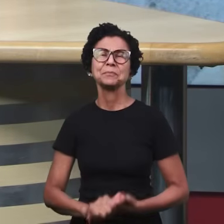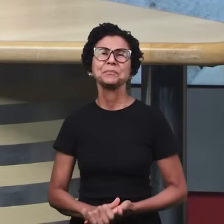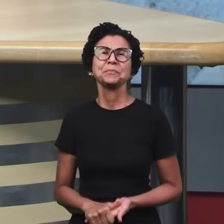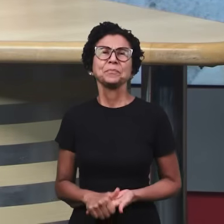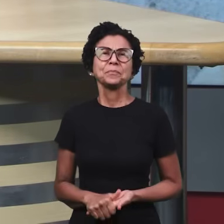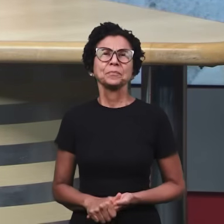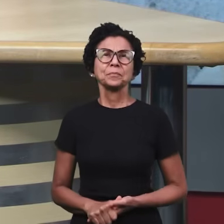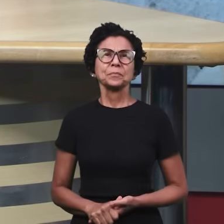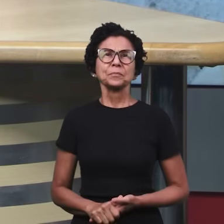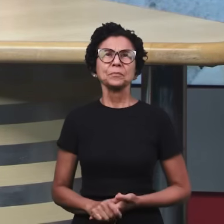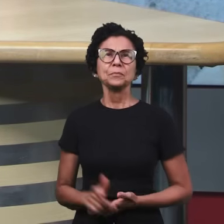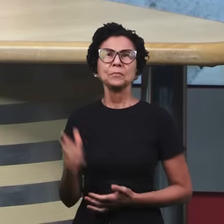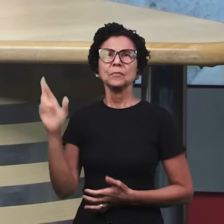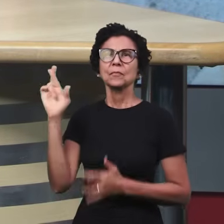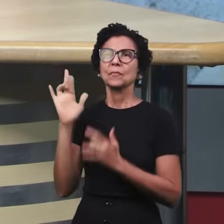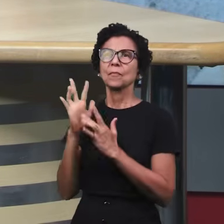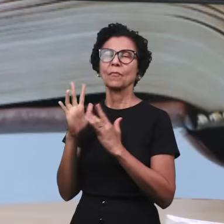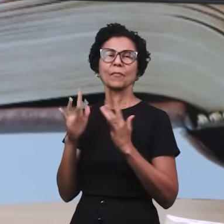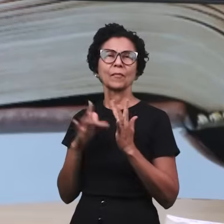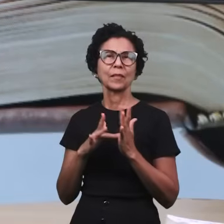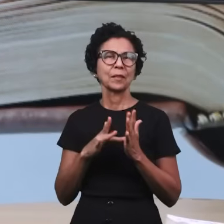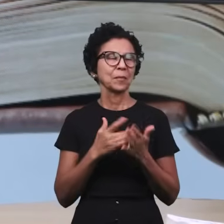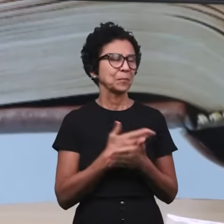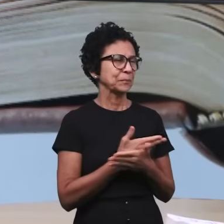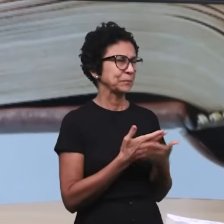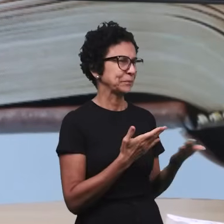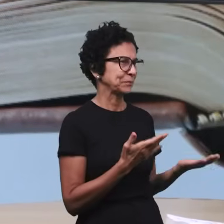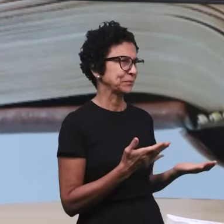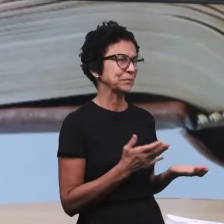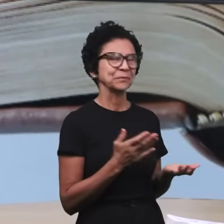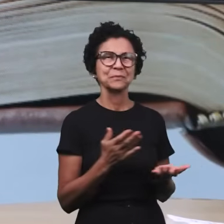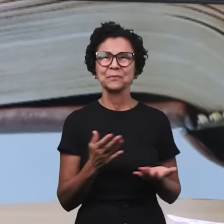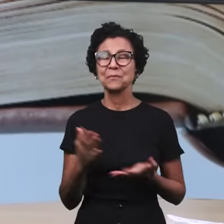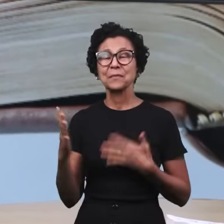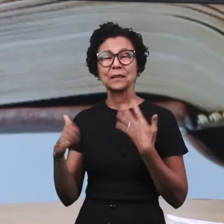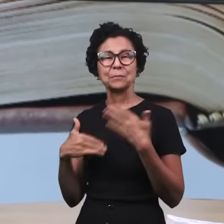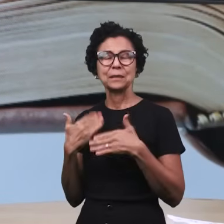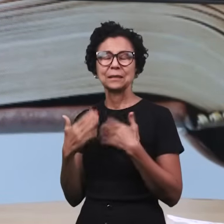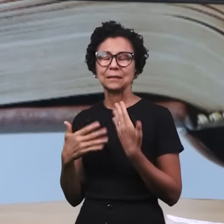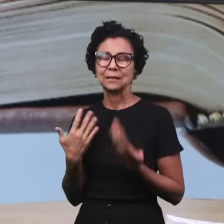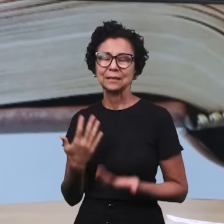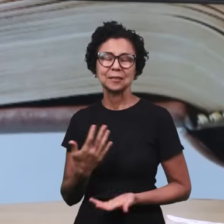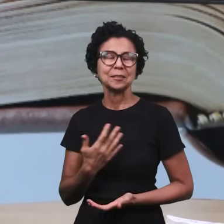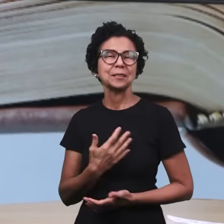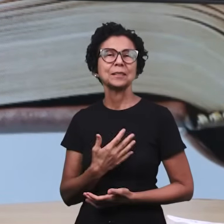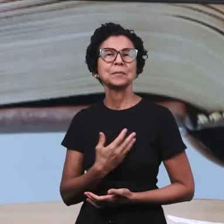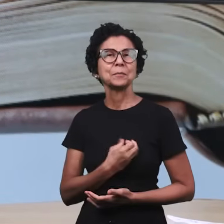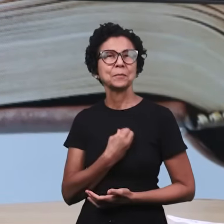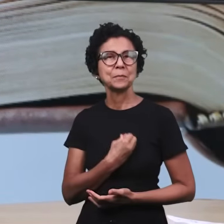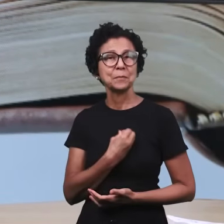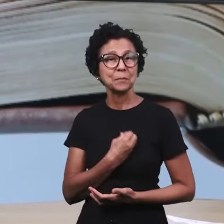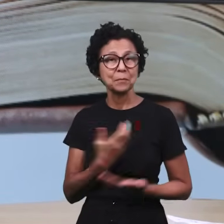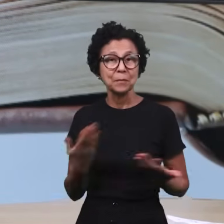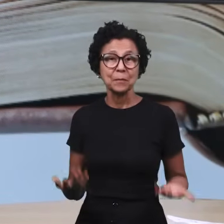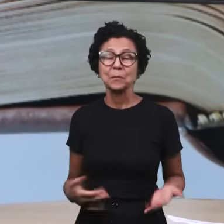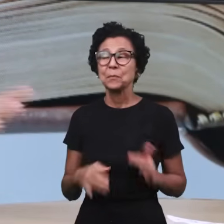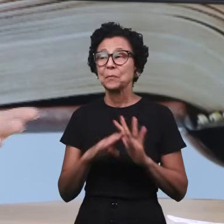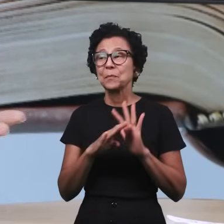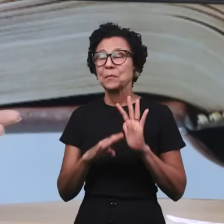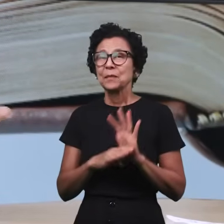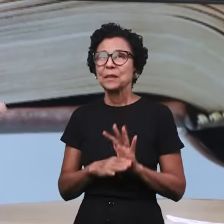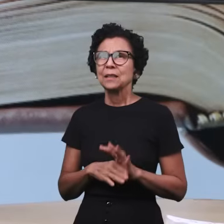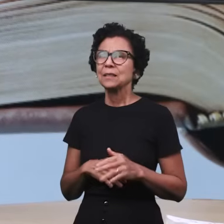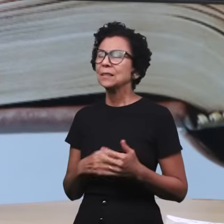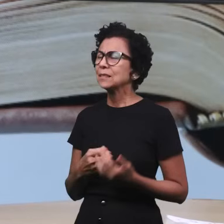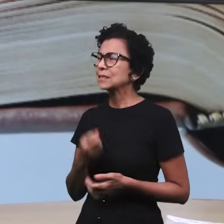paz do Senhor, Andréia. Paz do Senhor, Cris. Paz do Senhor, Eveline. É uma alegria para nós estarmos aqui. E é tão bom ver